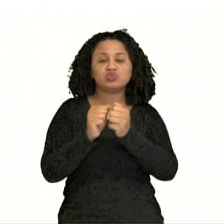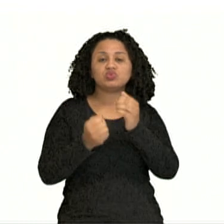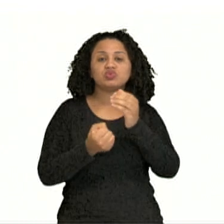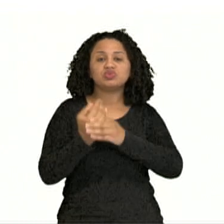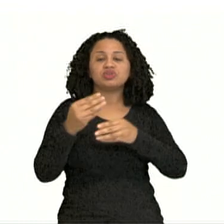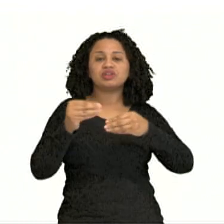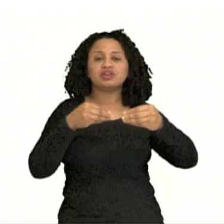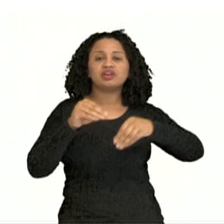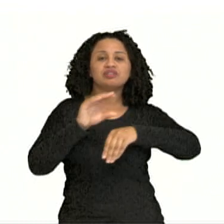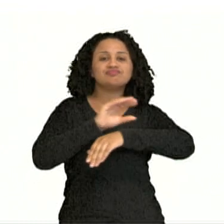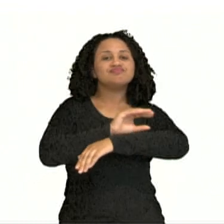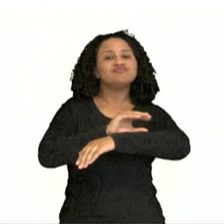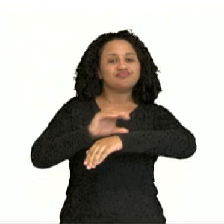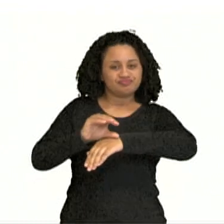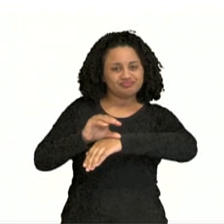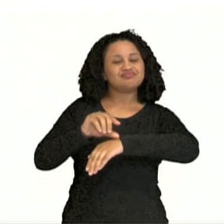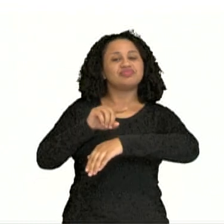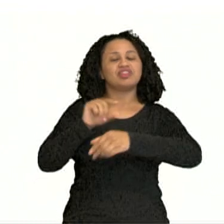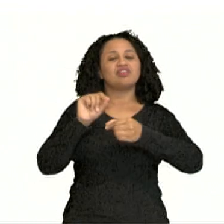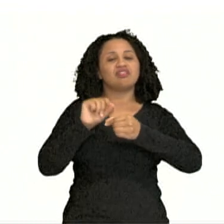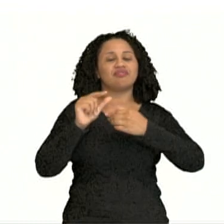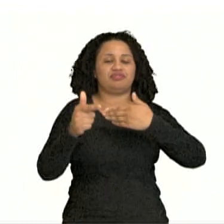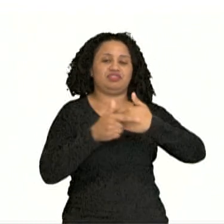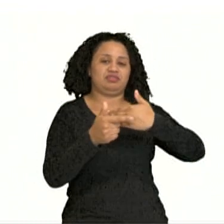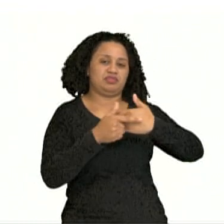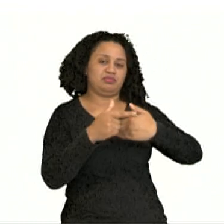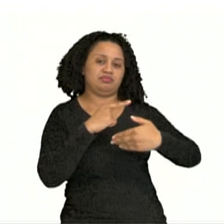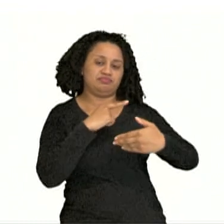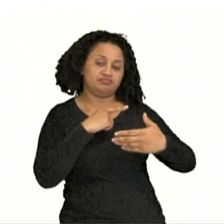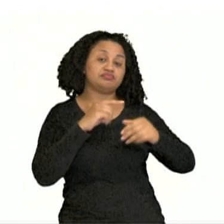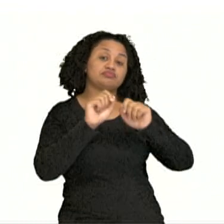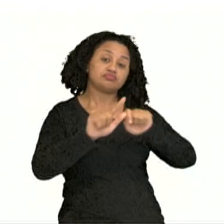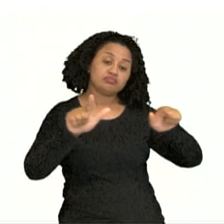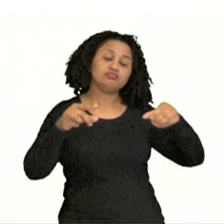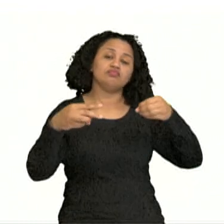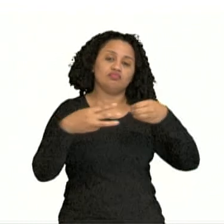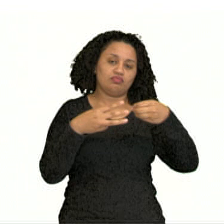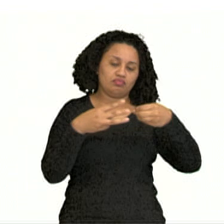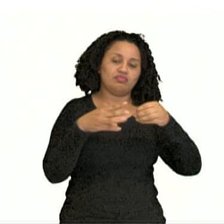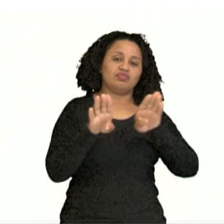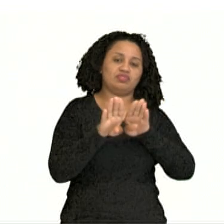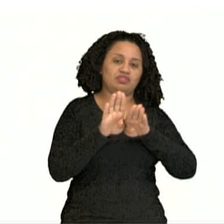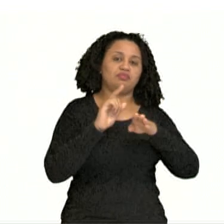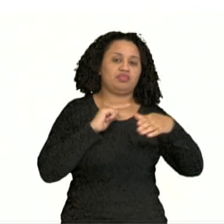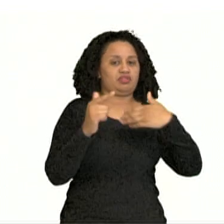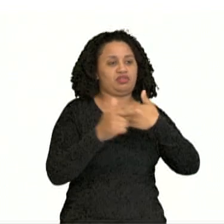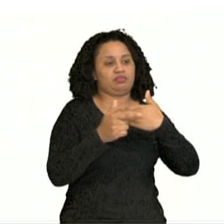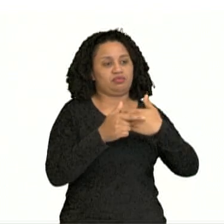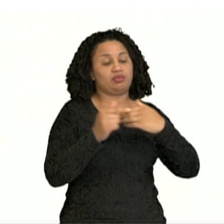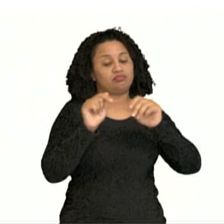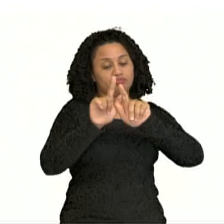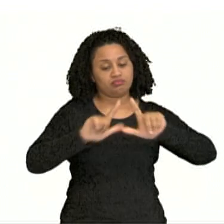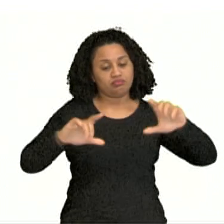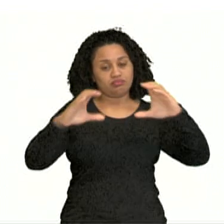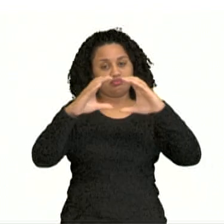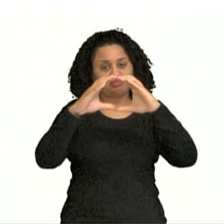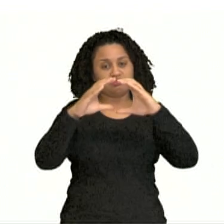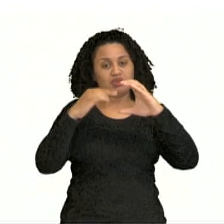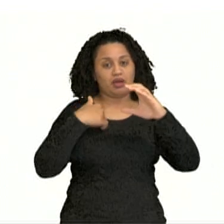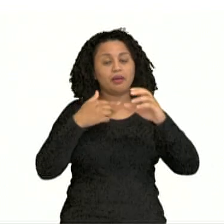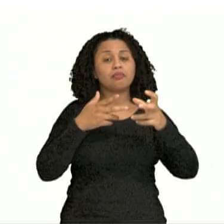vão desempenhar as suas funções. Claro que as células também realizam suas funções. Nessa imagem,